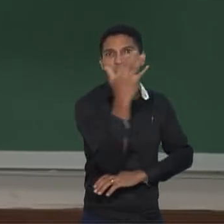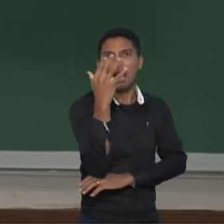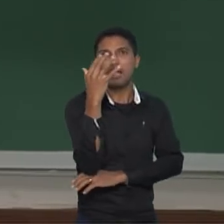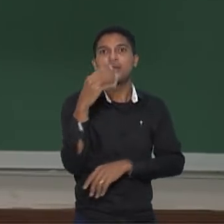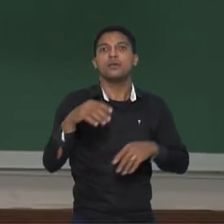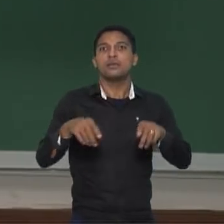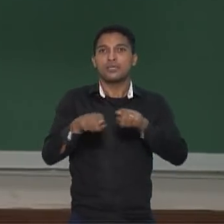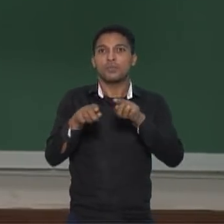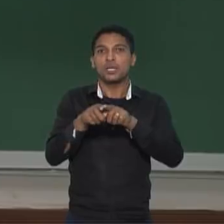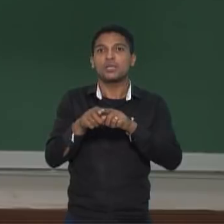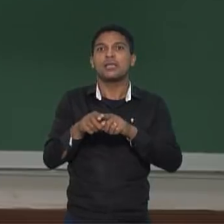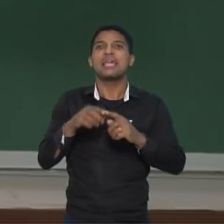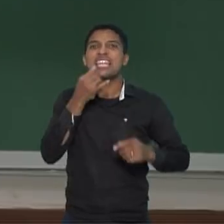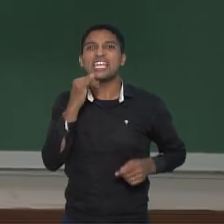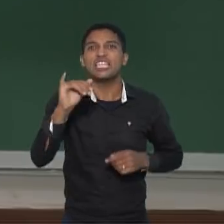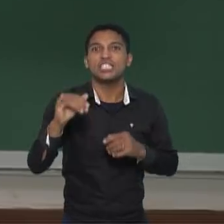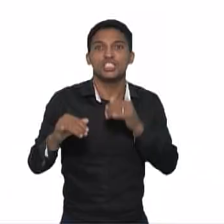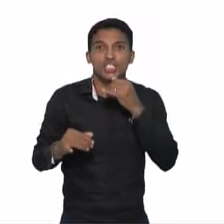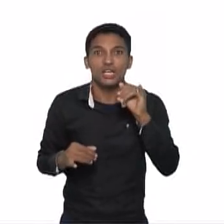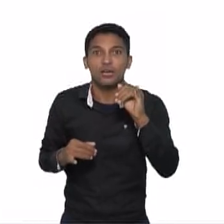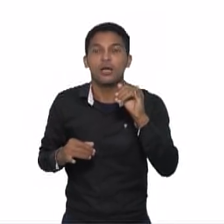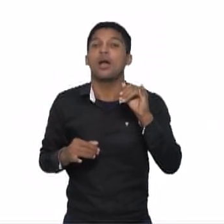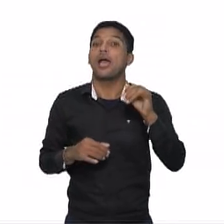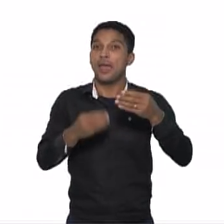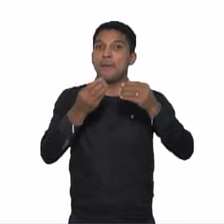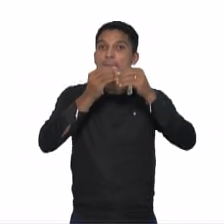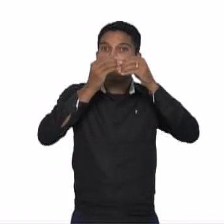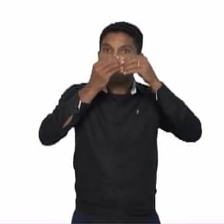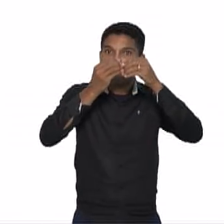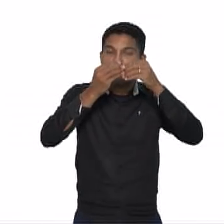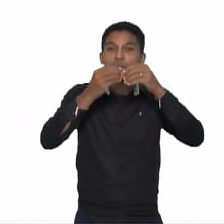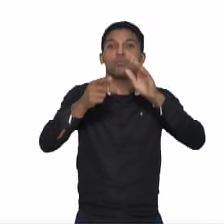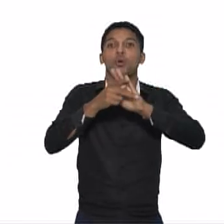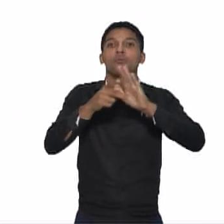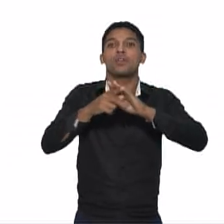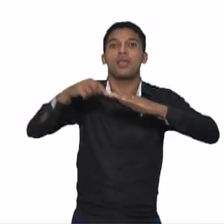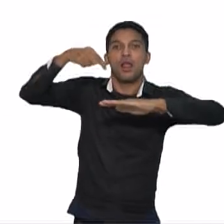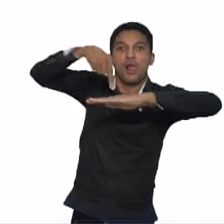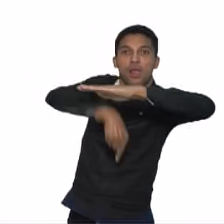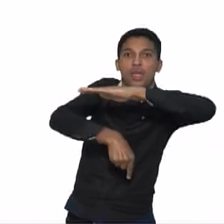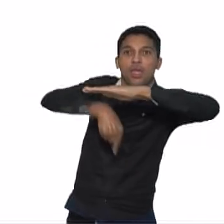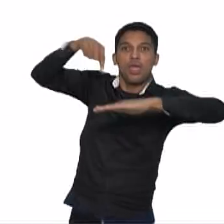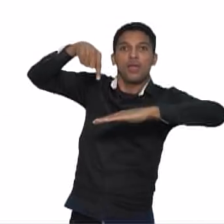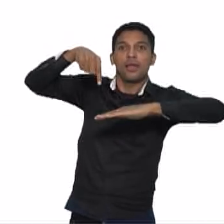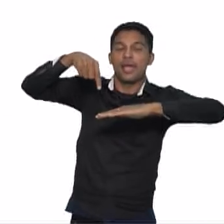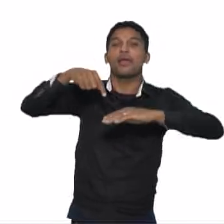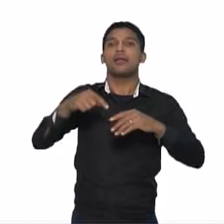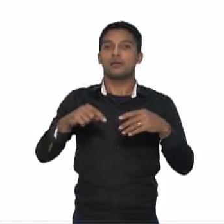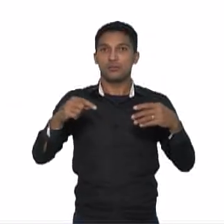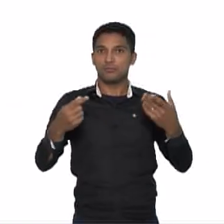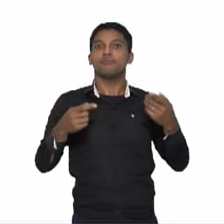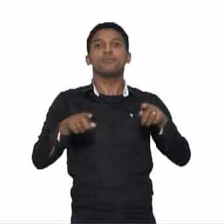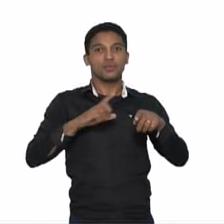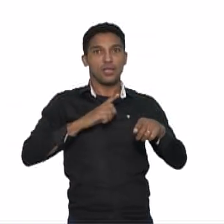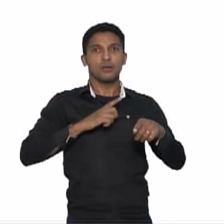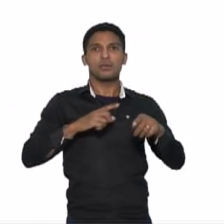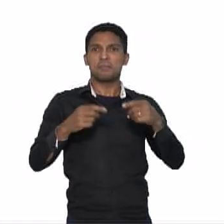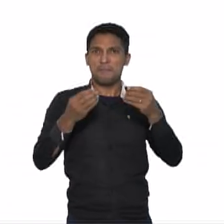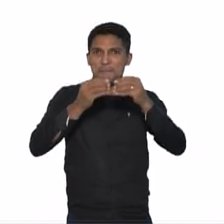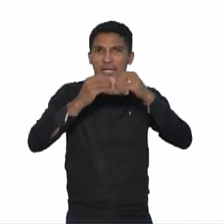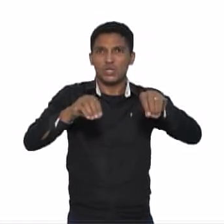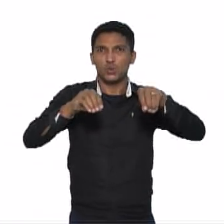energia, né? Vamos lá. Em sua trajetória de ocupação da Terra, os seres humanos têm transformado a